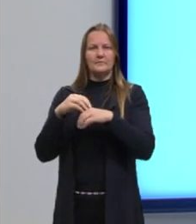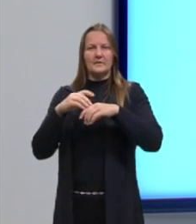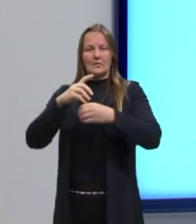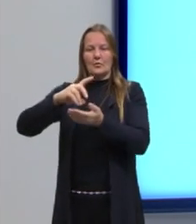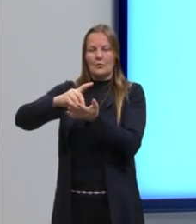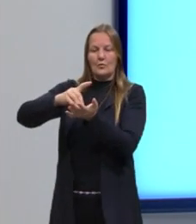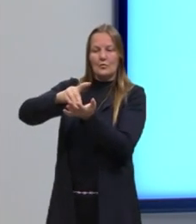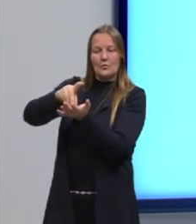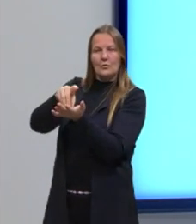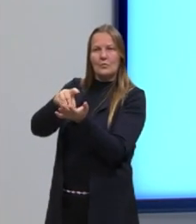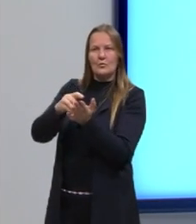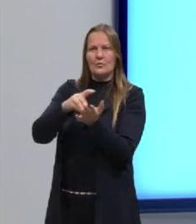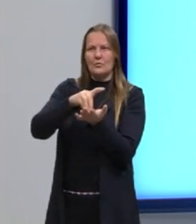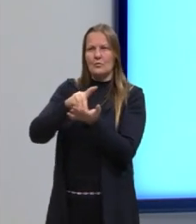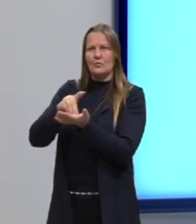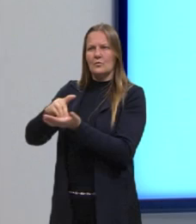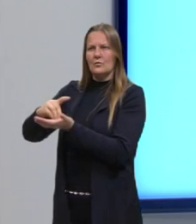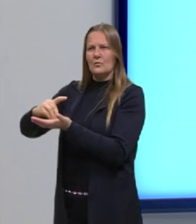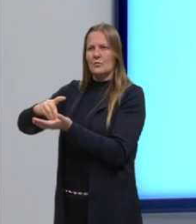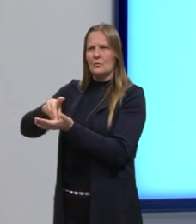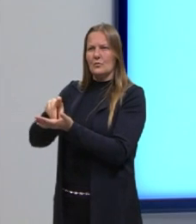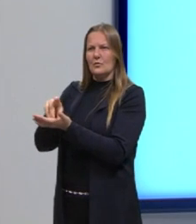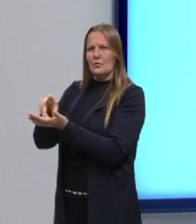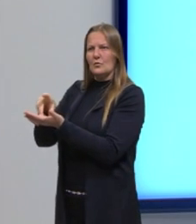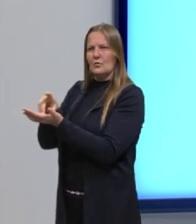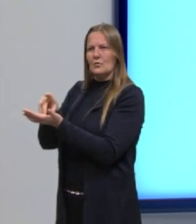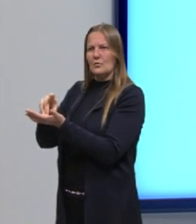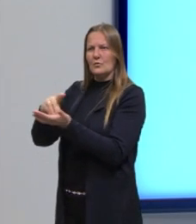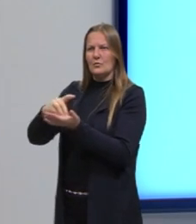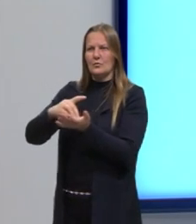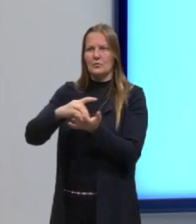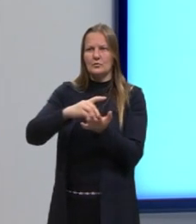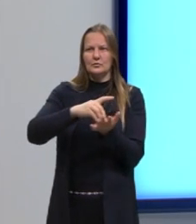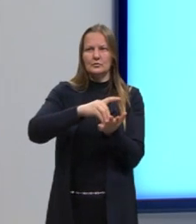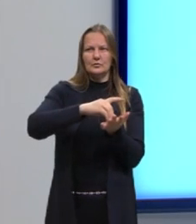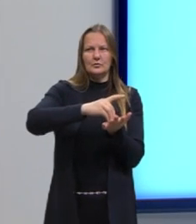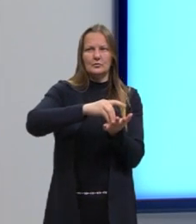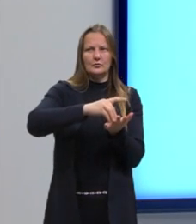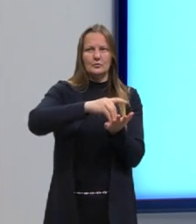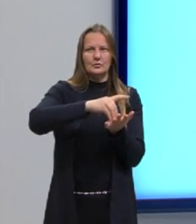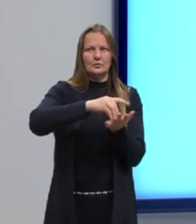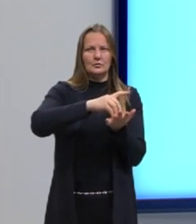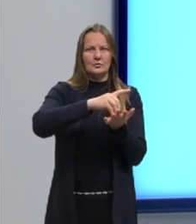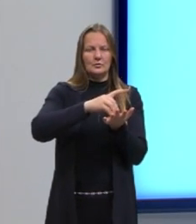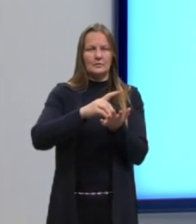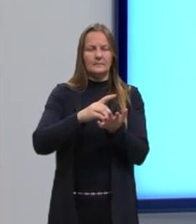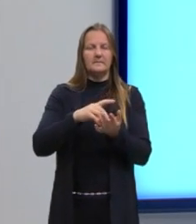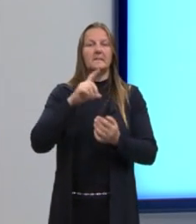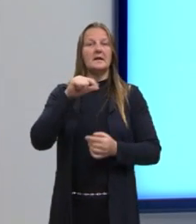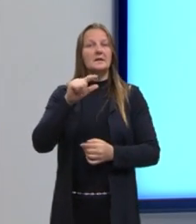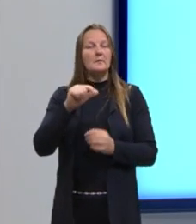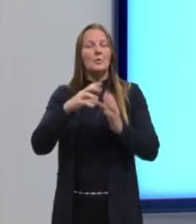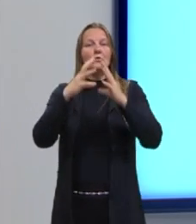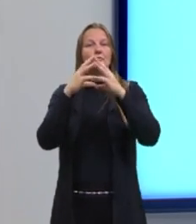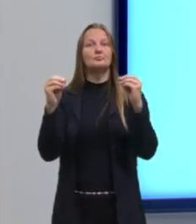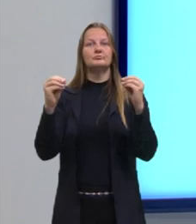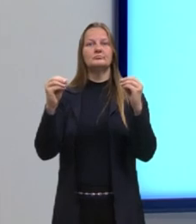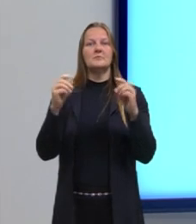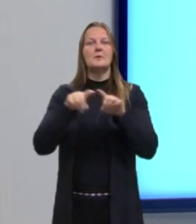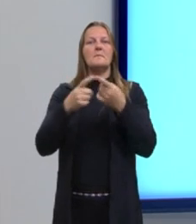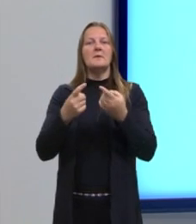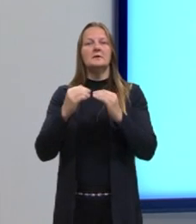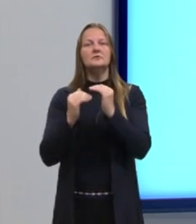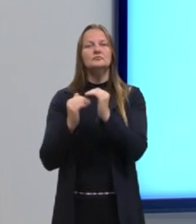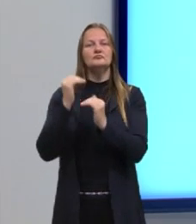animais que nós conhecemos muito bem que são os dinossauros depois os dinossauros então eles foram extintos e no